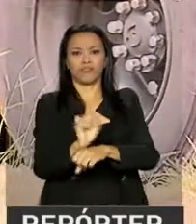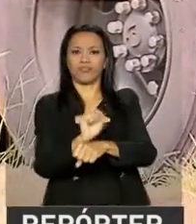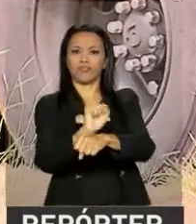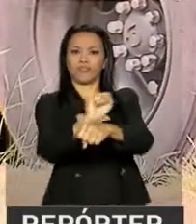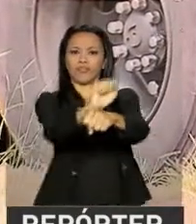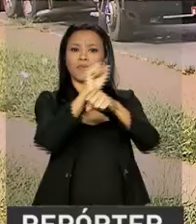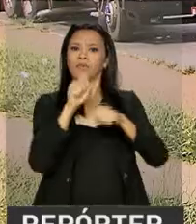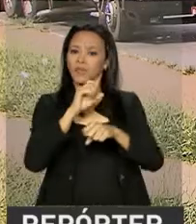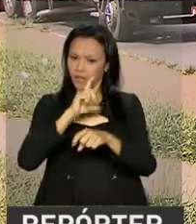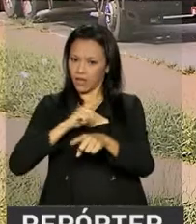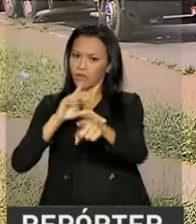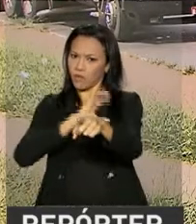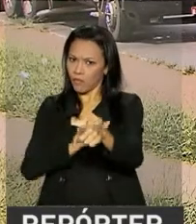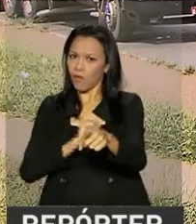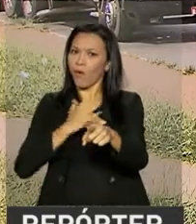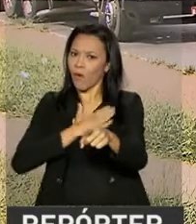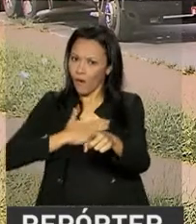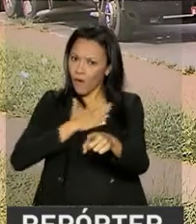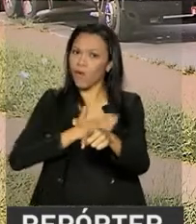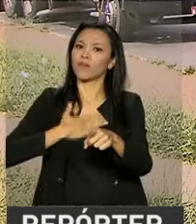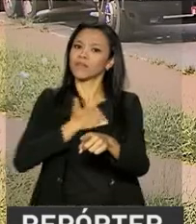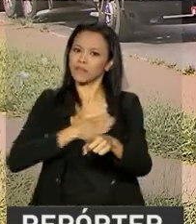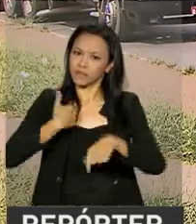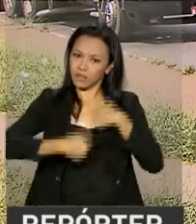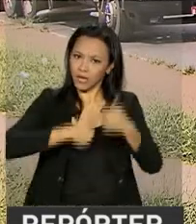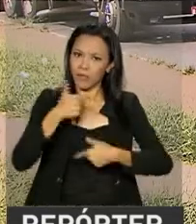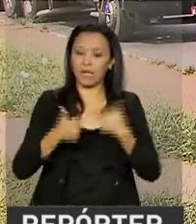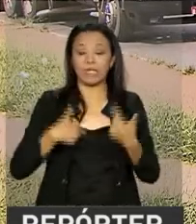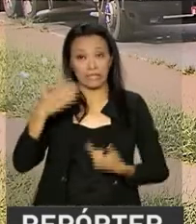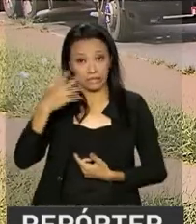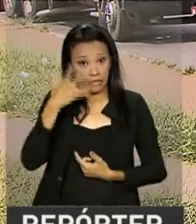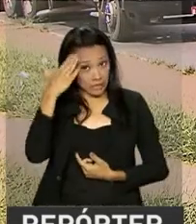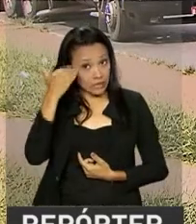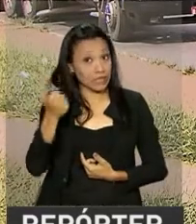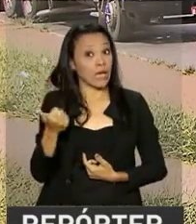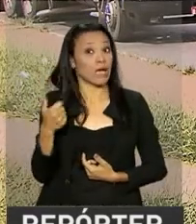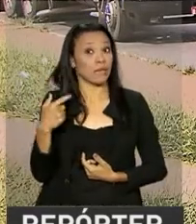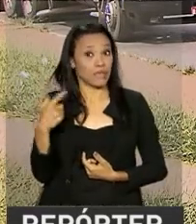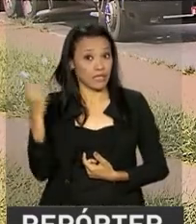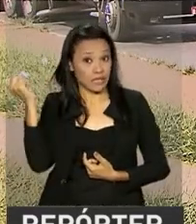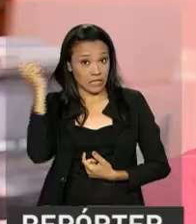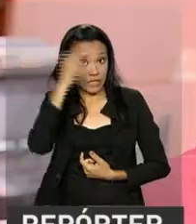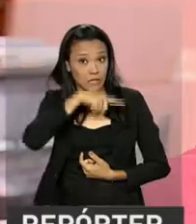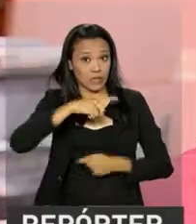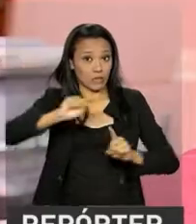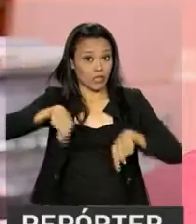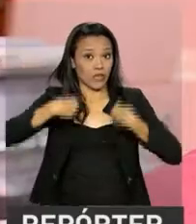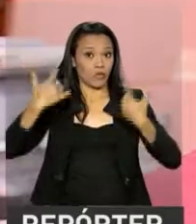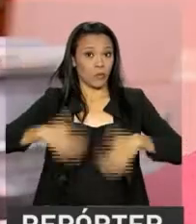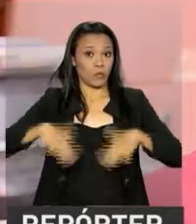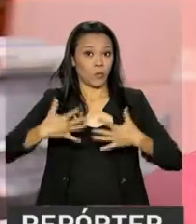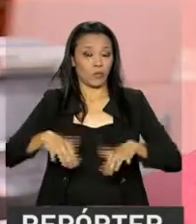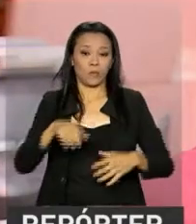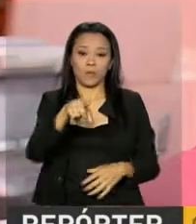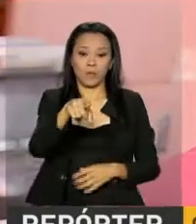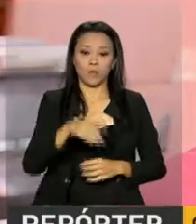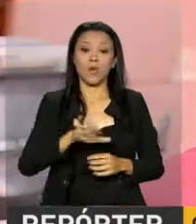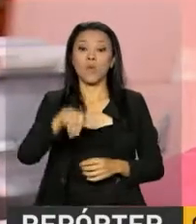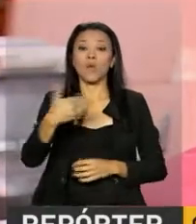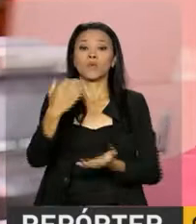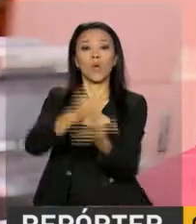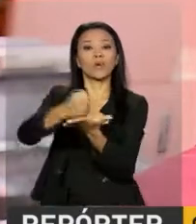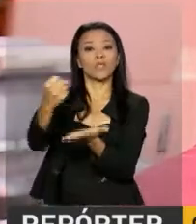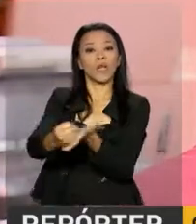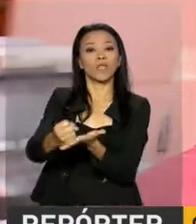pela profissão carlos reconhece que a jornada de motorista ainda é um desafio o transportador você vai contratar a